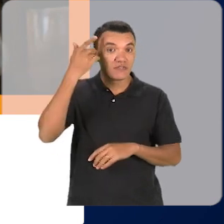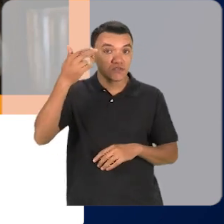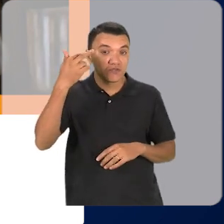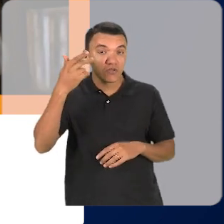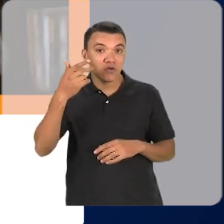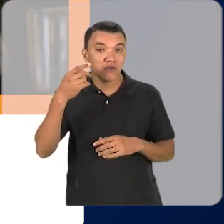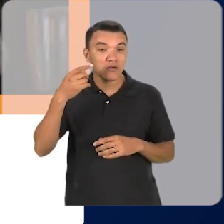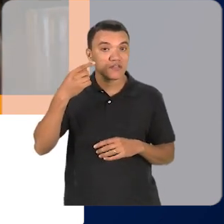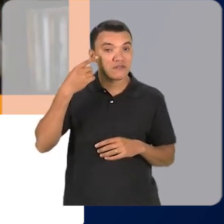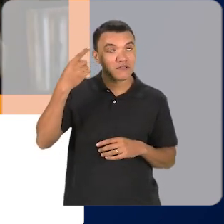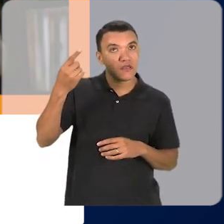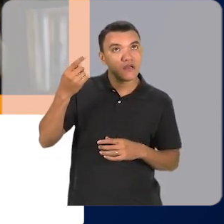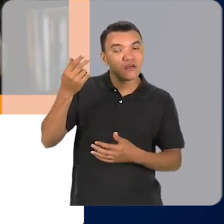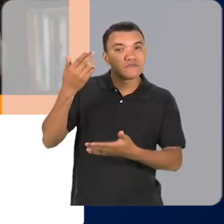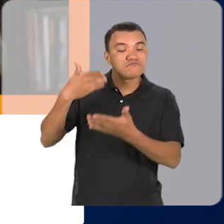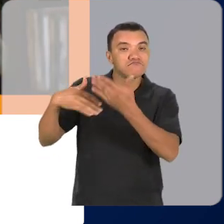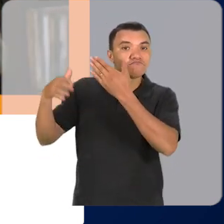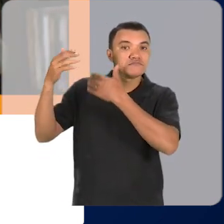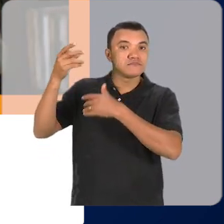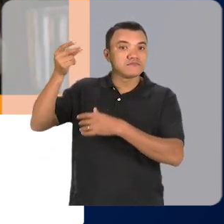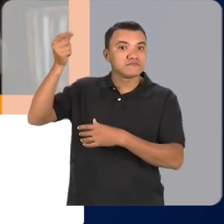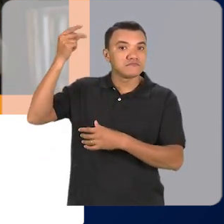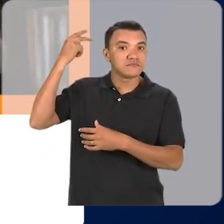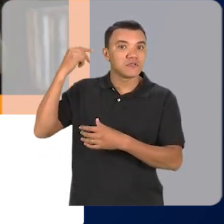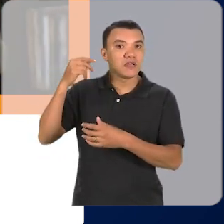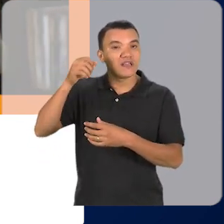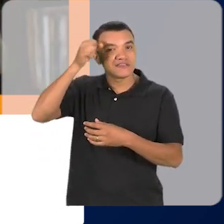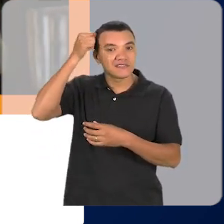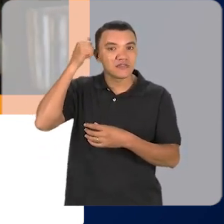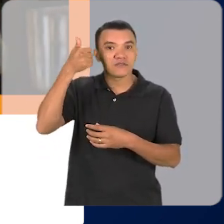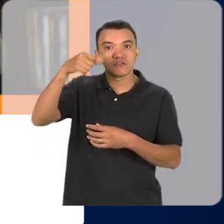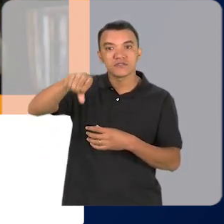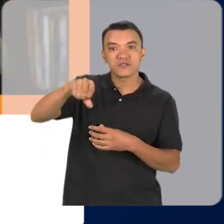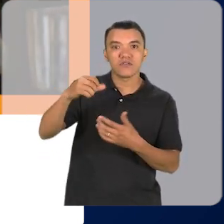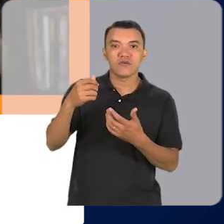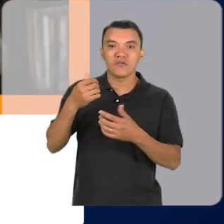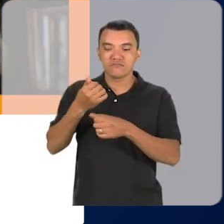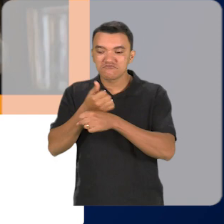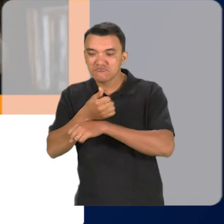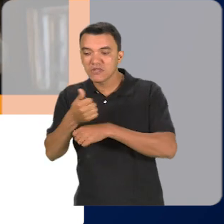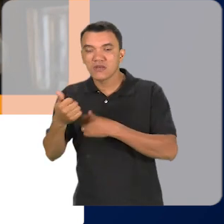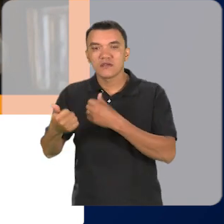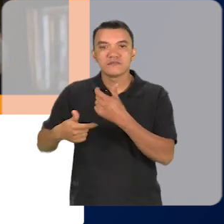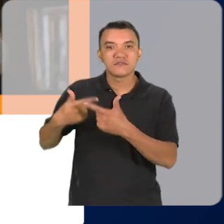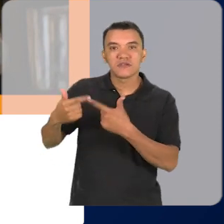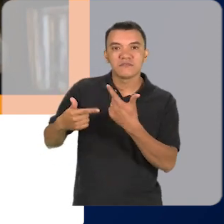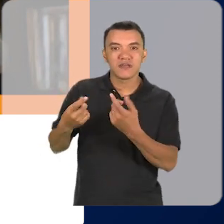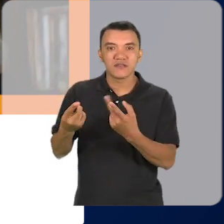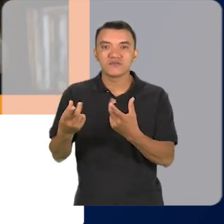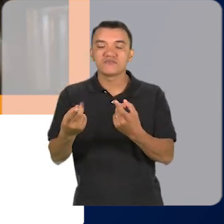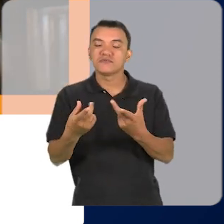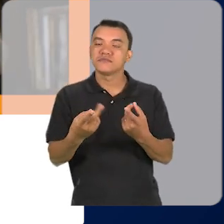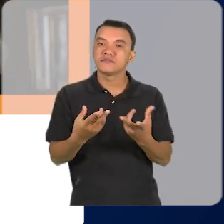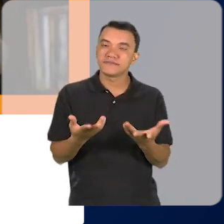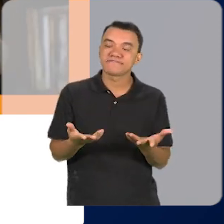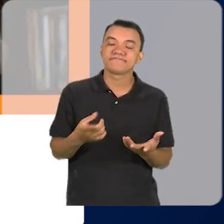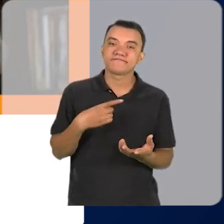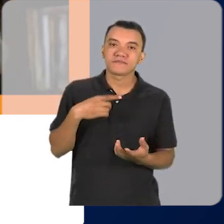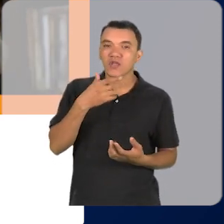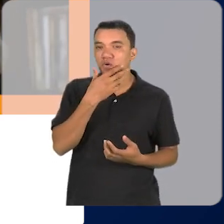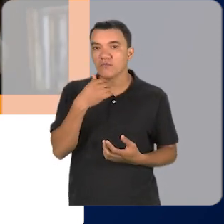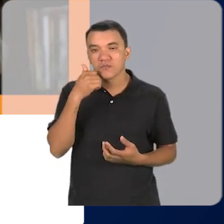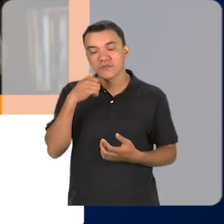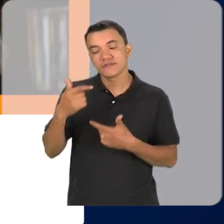século XIX, ao trabalho de ganho, né, dos ganhadores e das ganhadeiras, né, então,